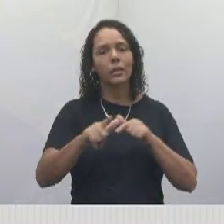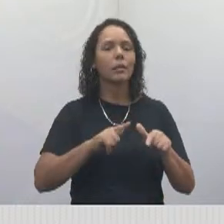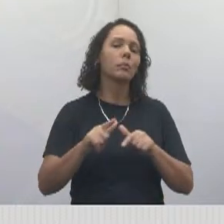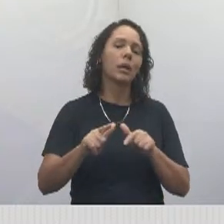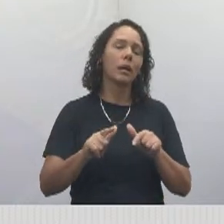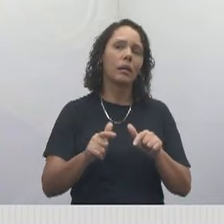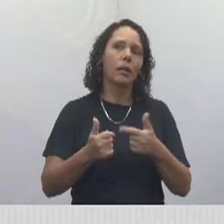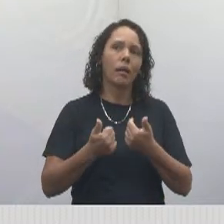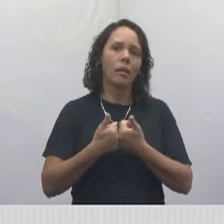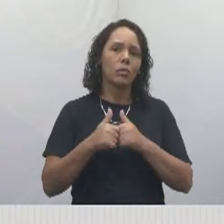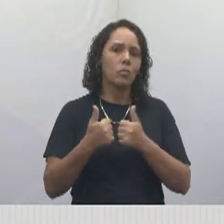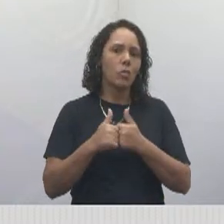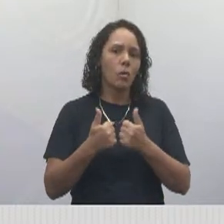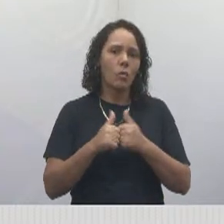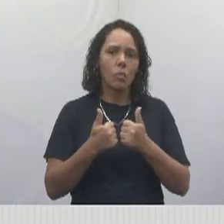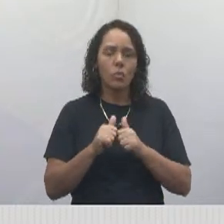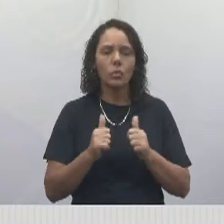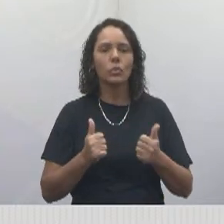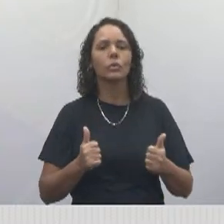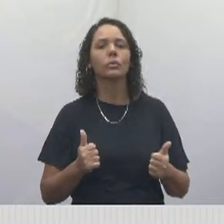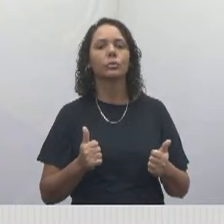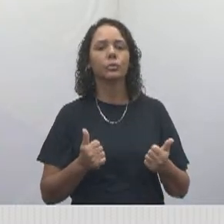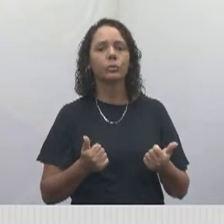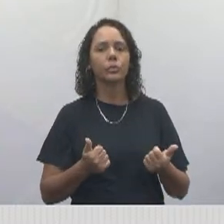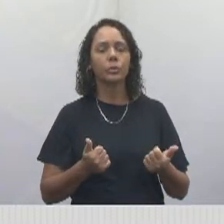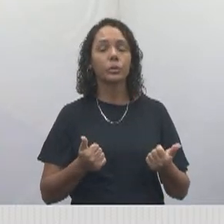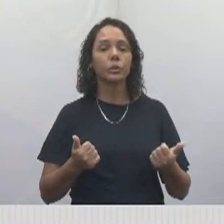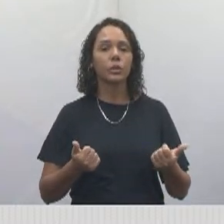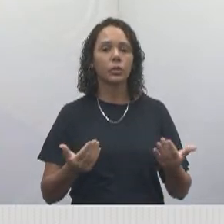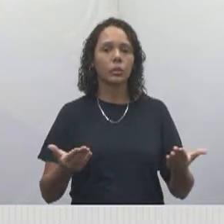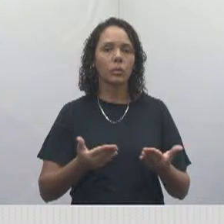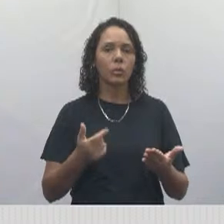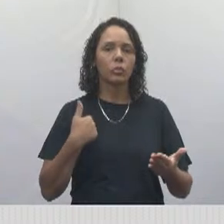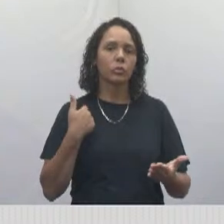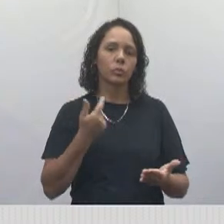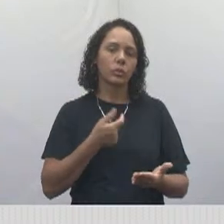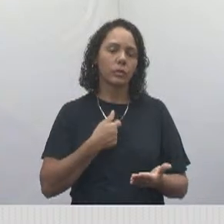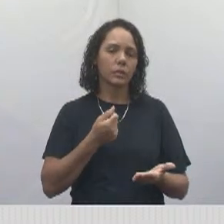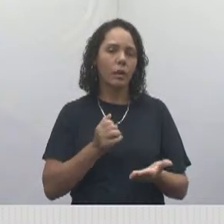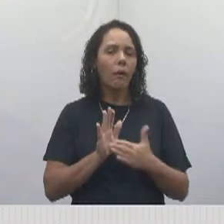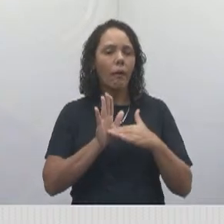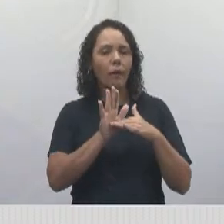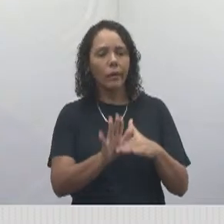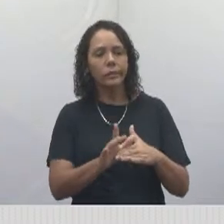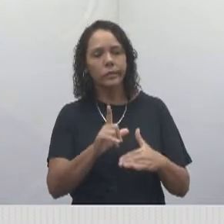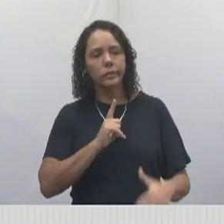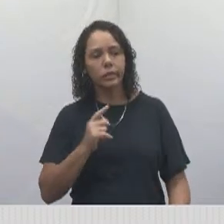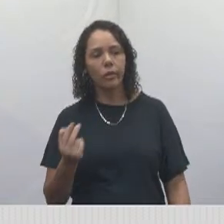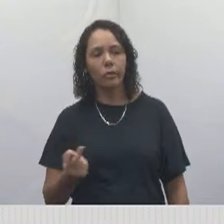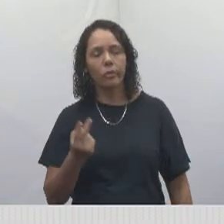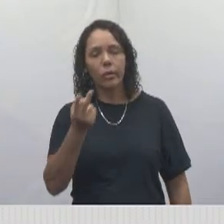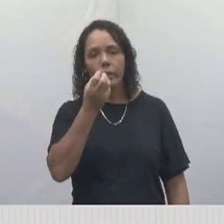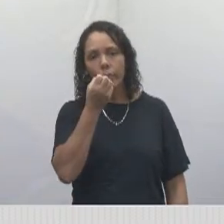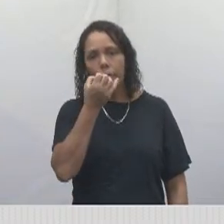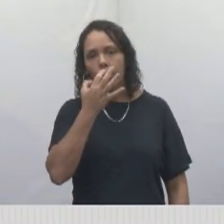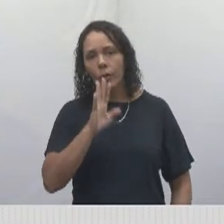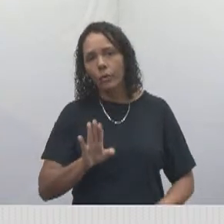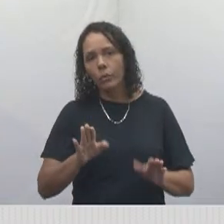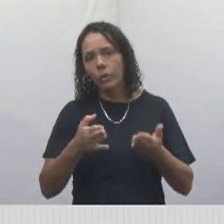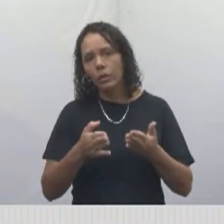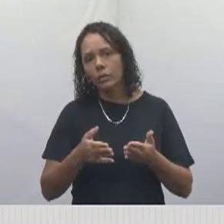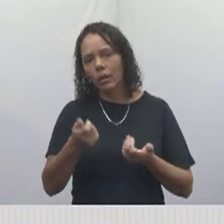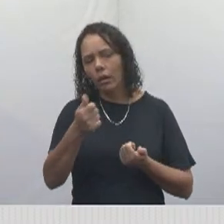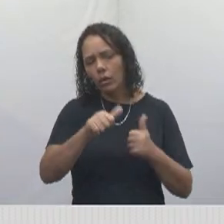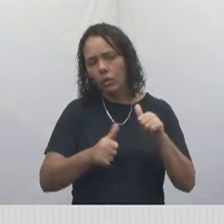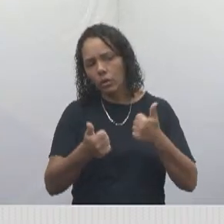hoje nós pagamos subsídio para manter a tarifa acessível. Então, quando você vai analisar qual é a folga que nós